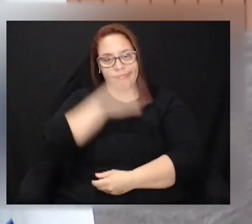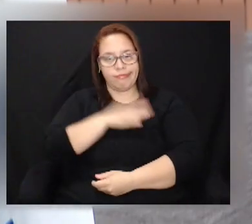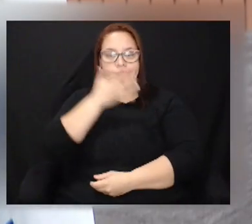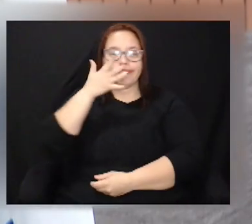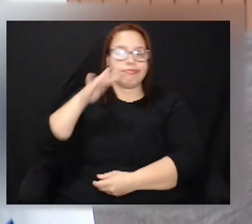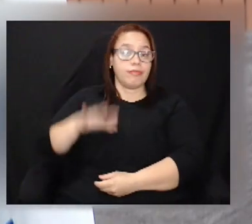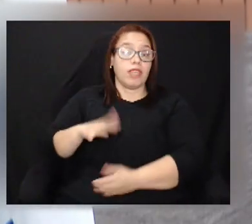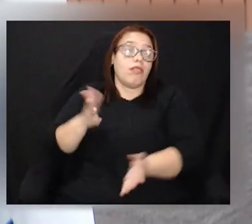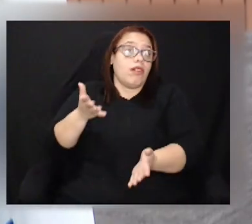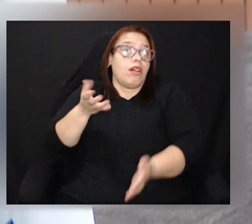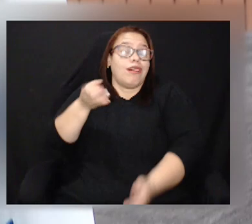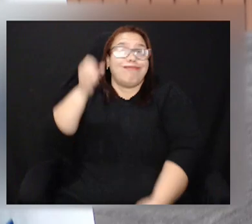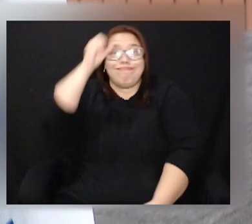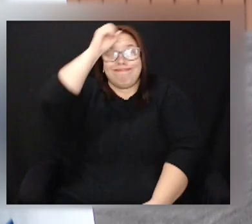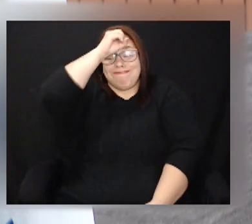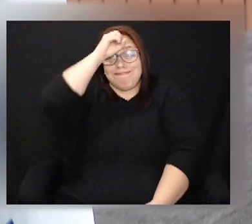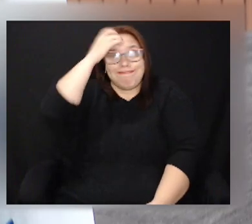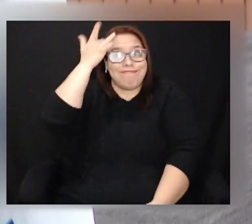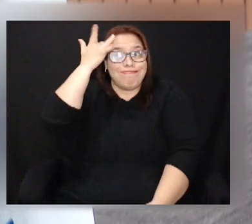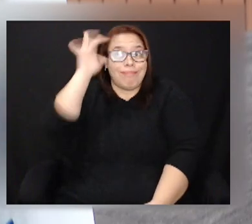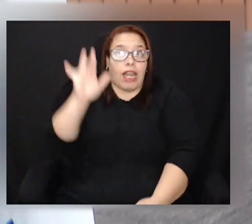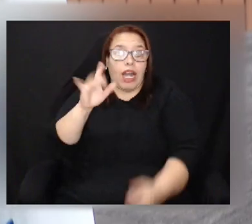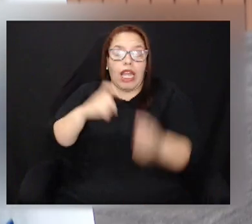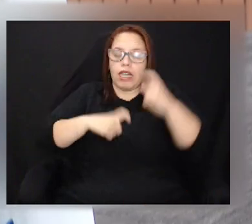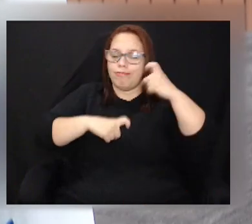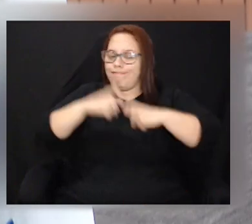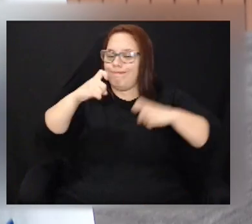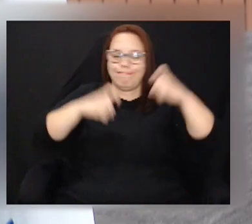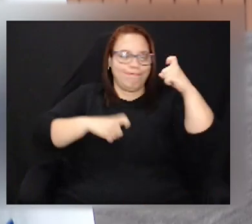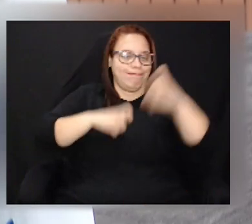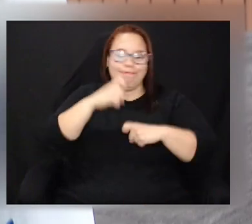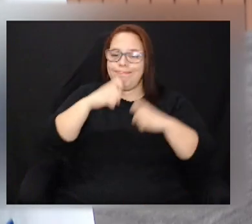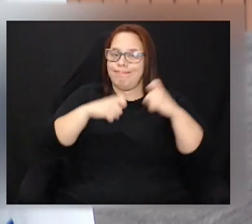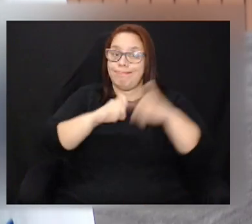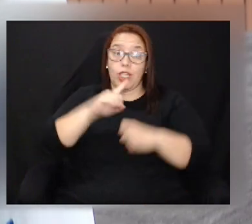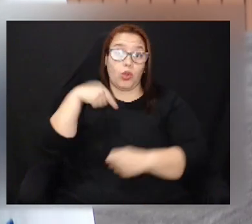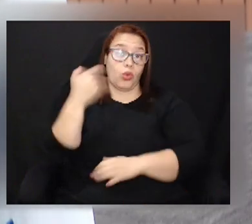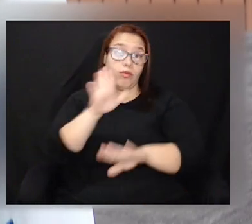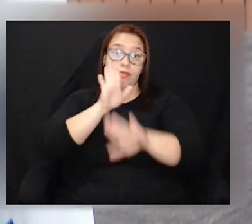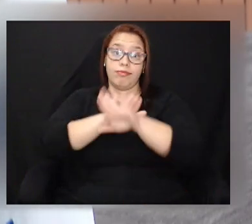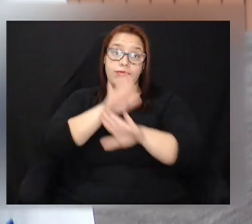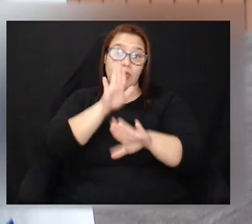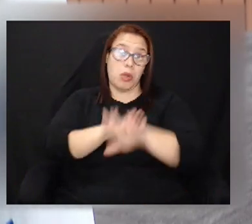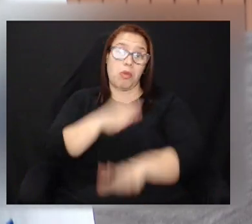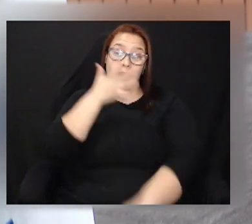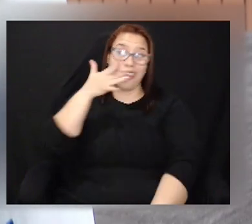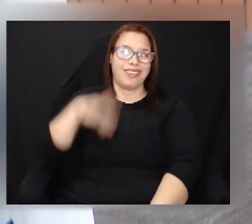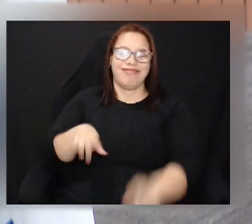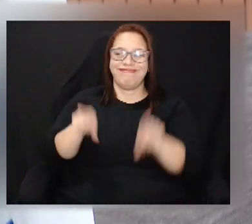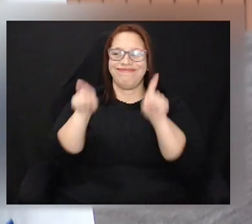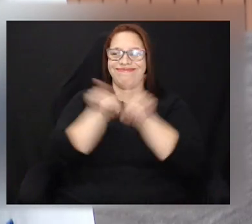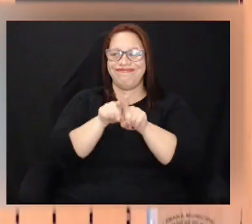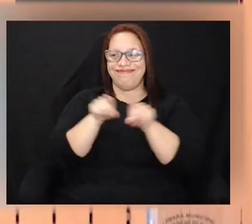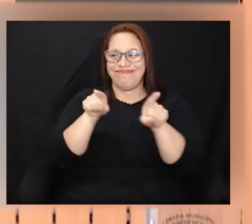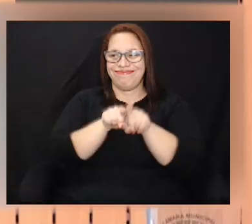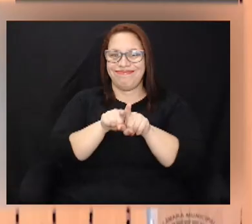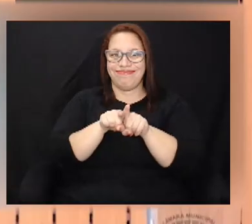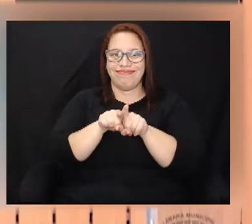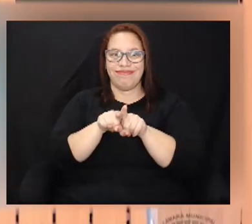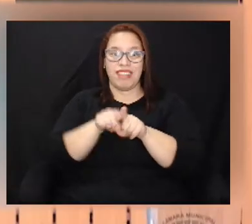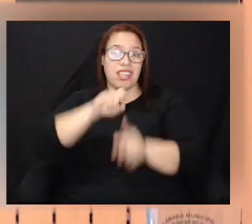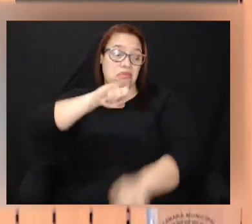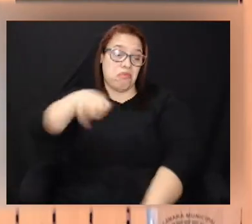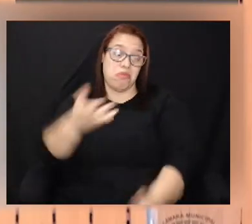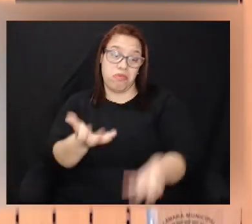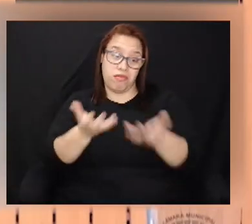inocente. E o abusador, ele vai se passar do outro lado como uma criança também. É onde ele vai tirar todo o proveito que ele quer.